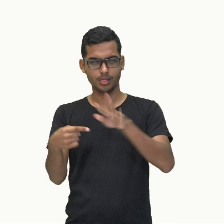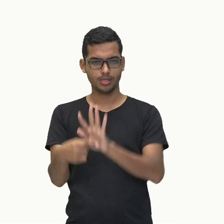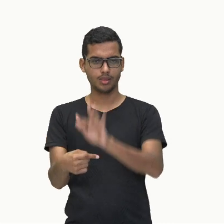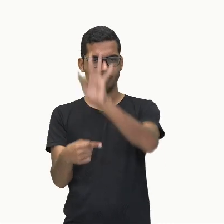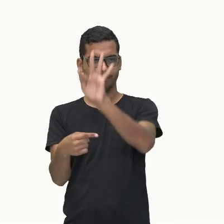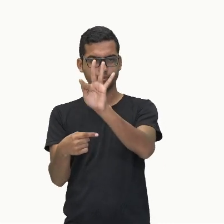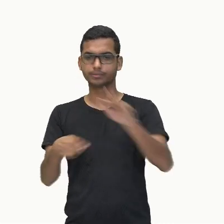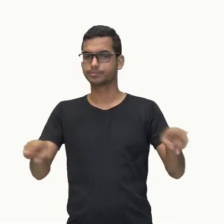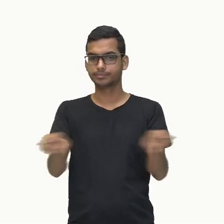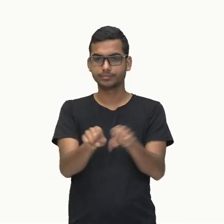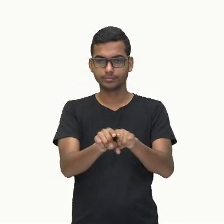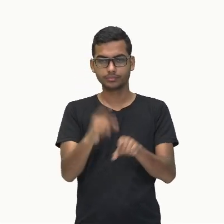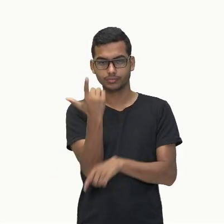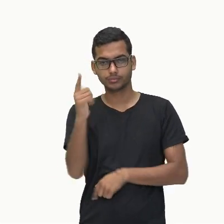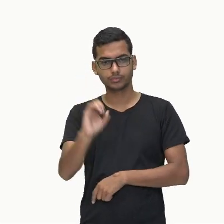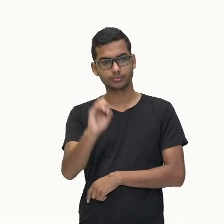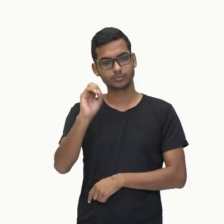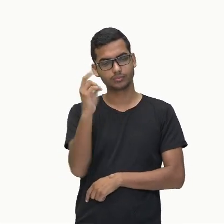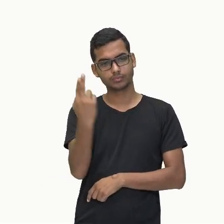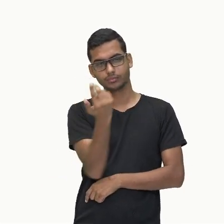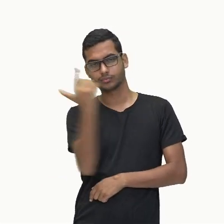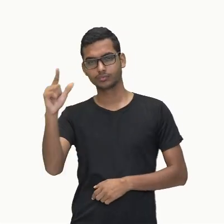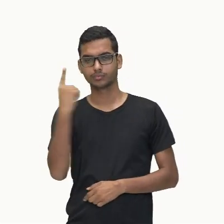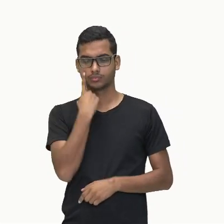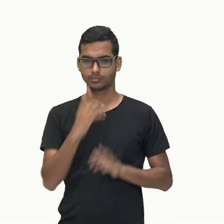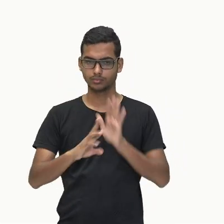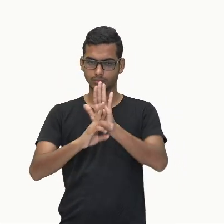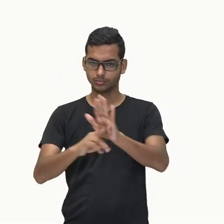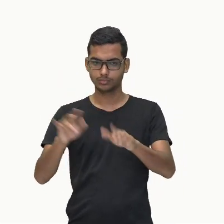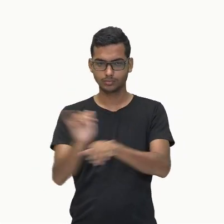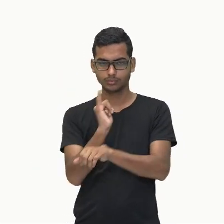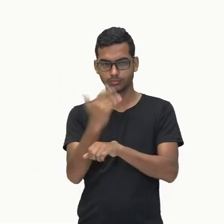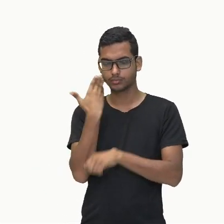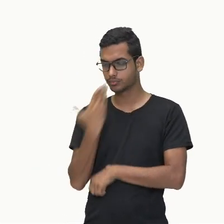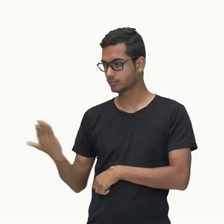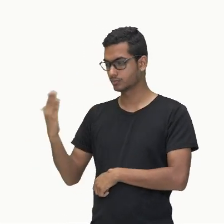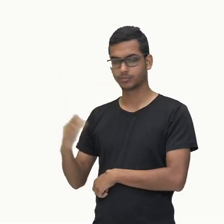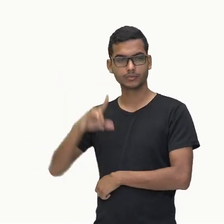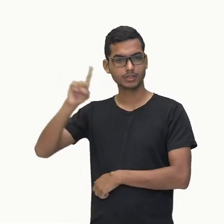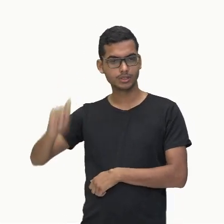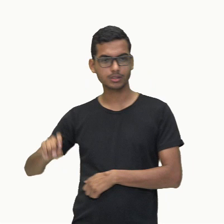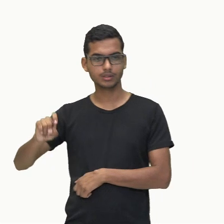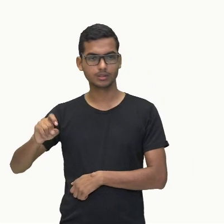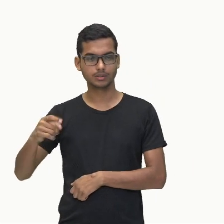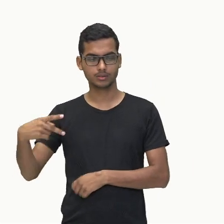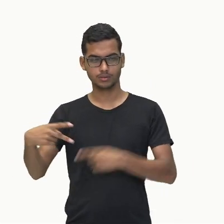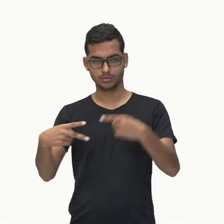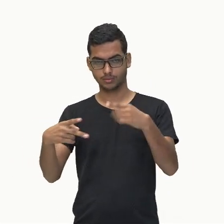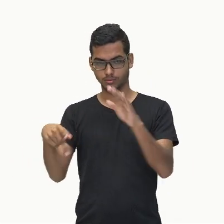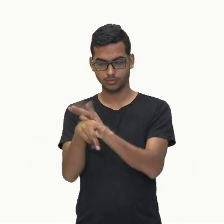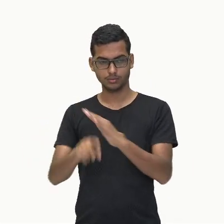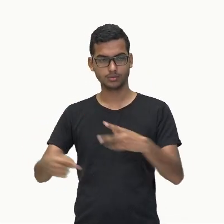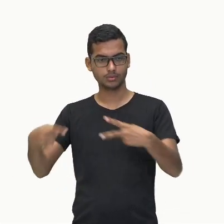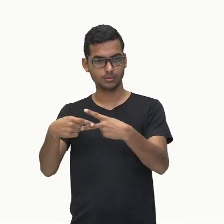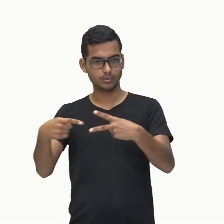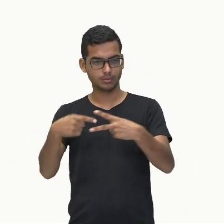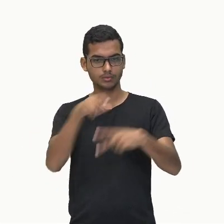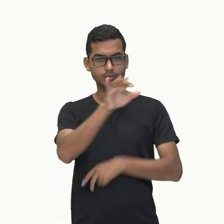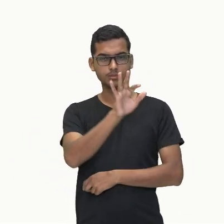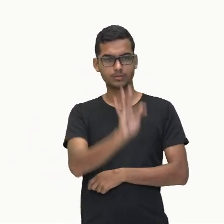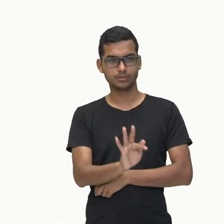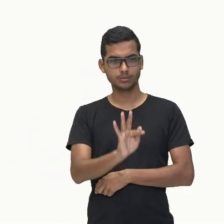Ou a gente pode usar essas outras representações. X em f de x ou